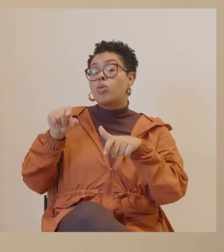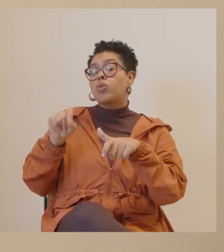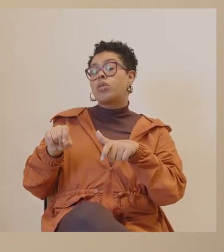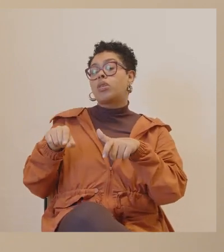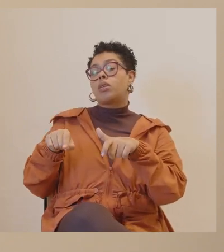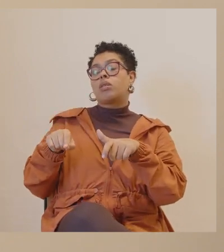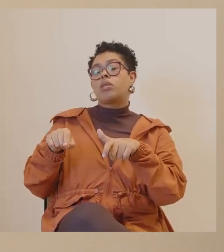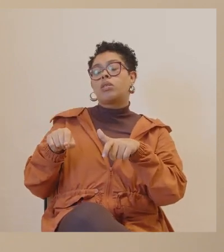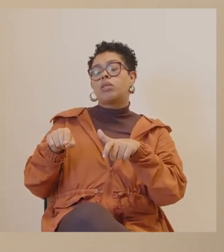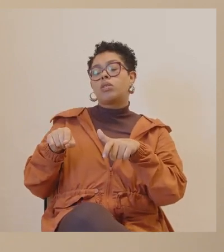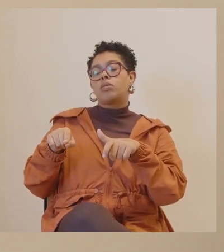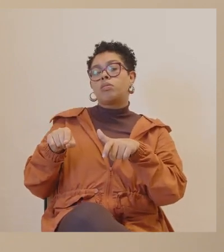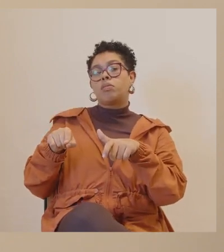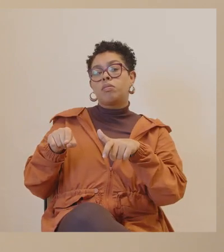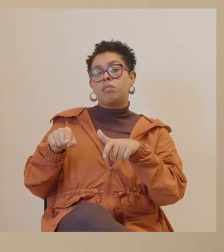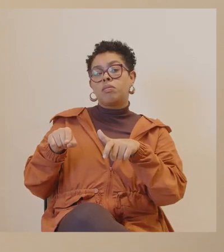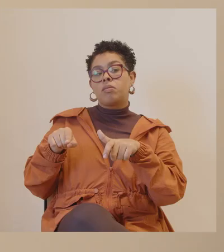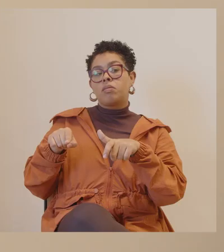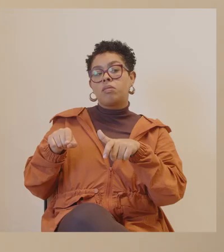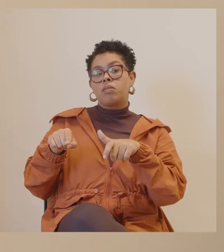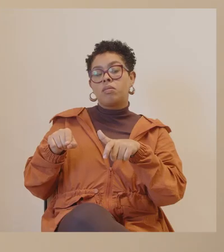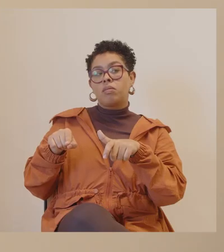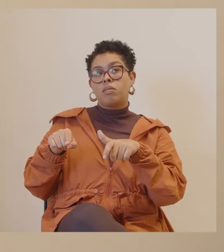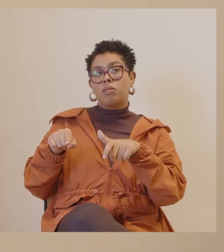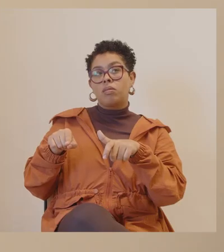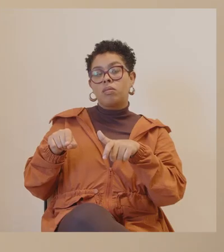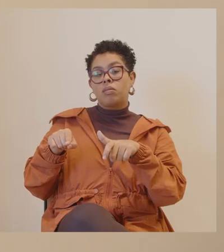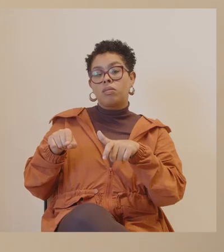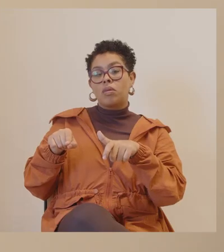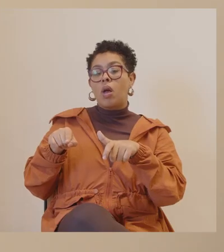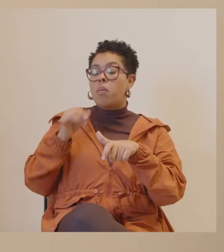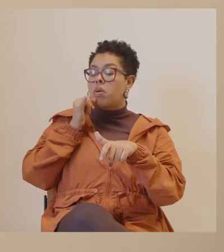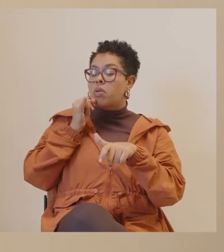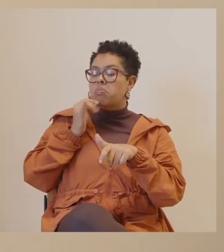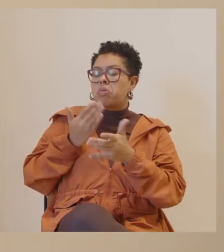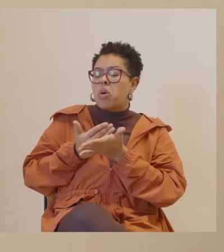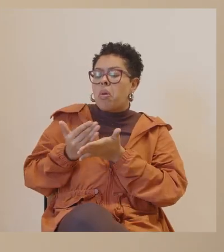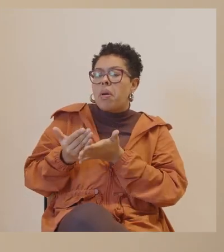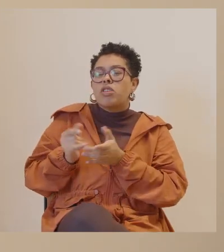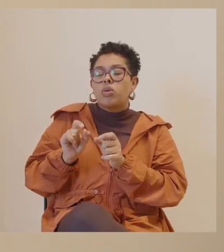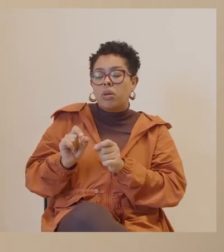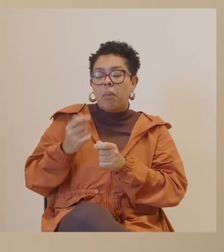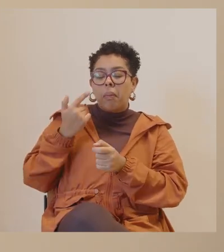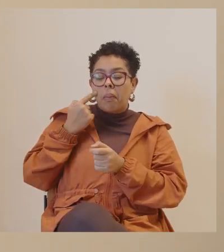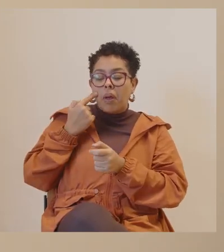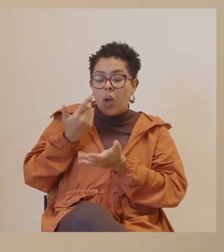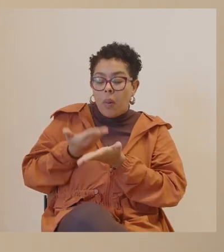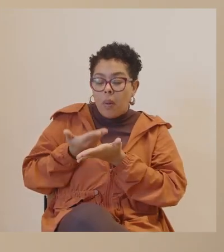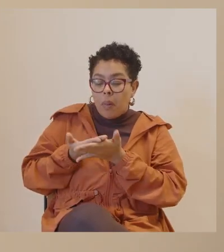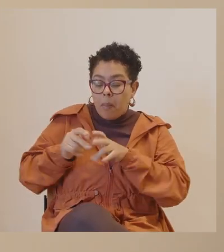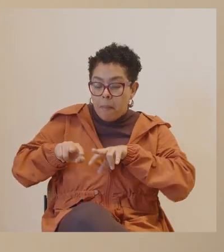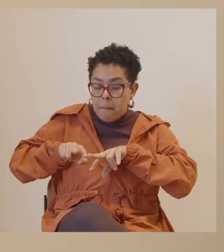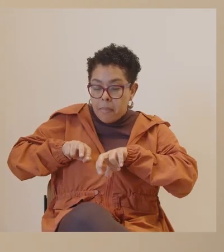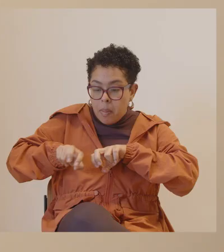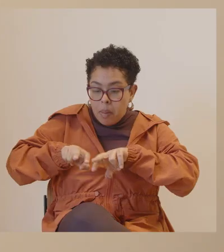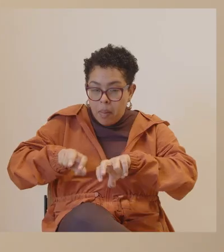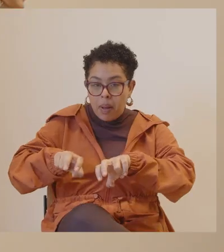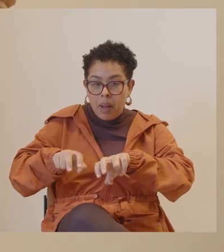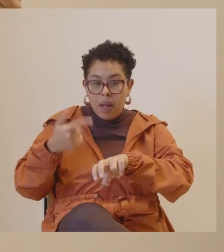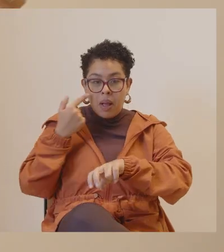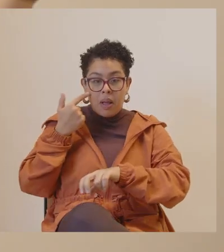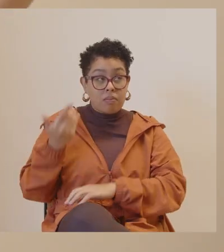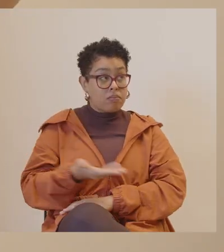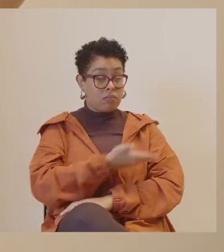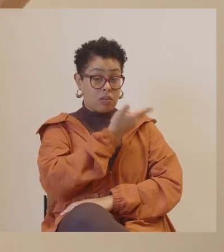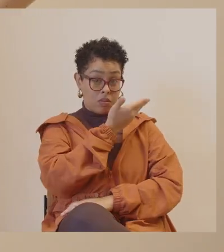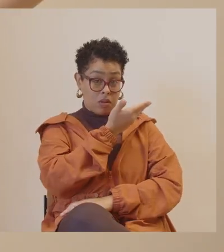justamente fazer ele começa fazendo os estudos. Então, o que a gente vê aqui são 2 desses estudos que ele faz, ainda ao